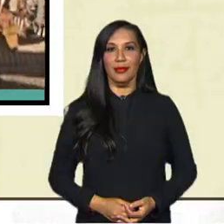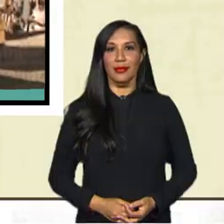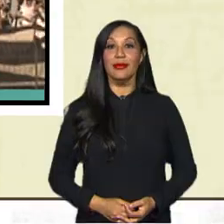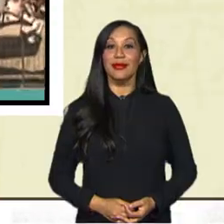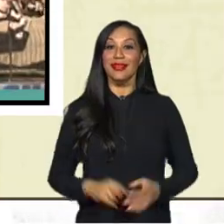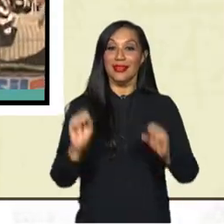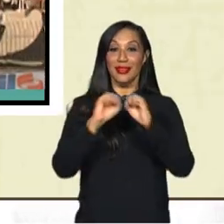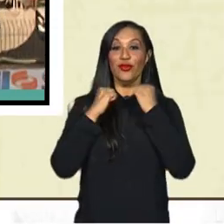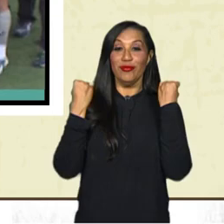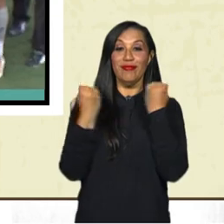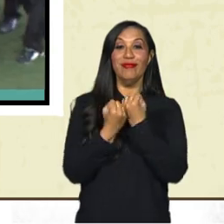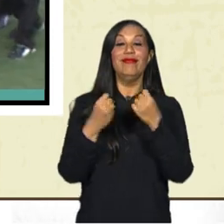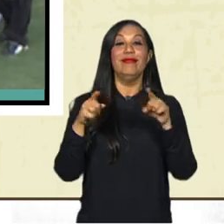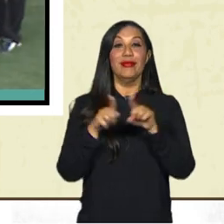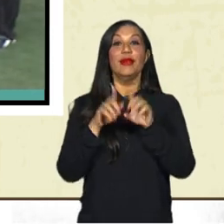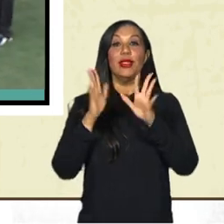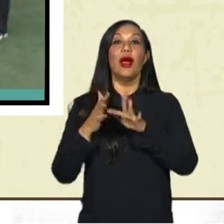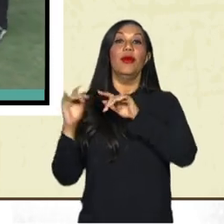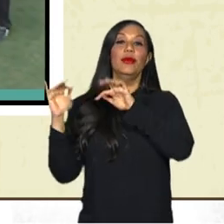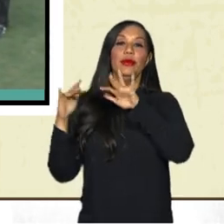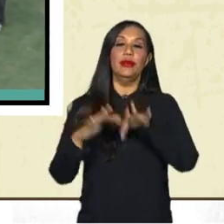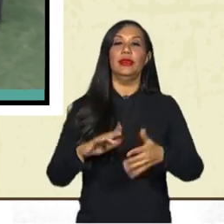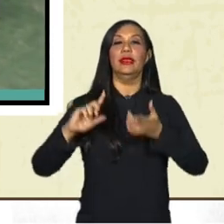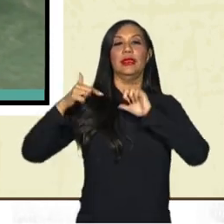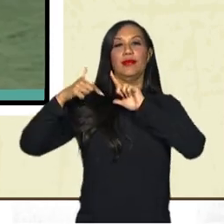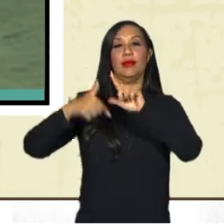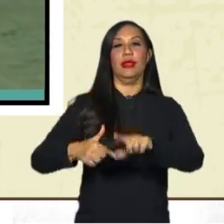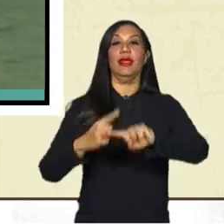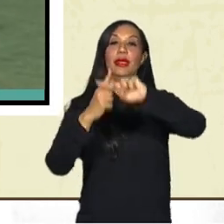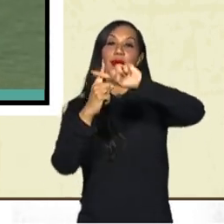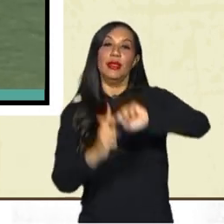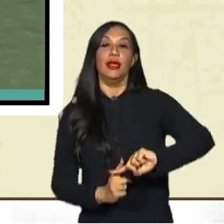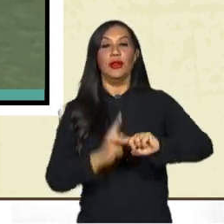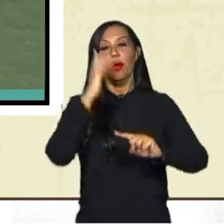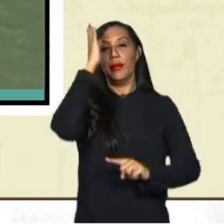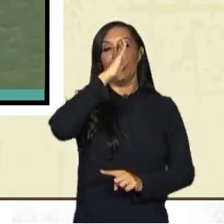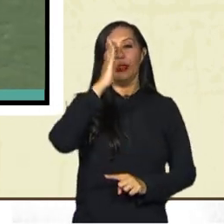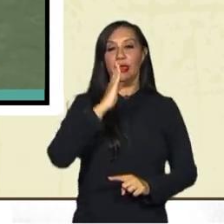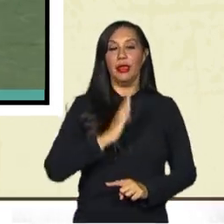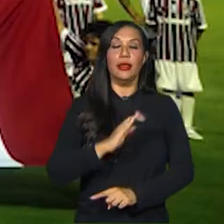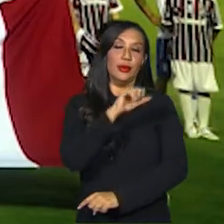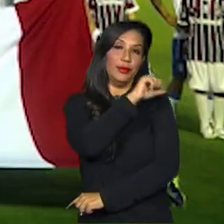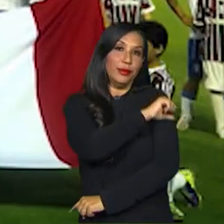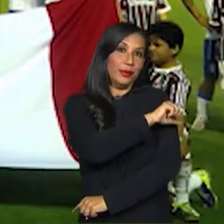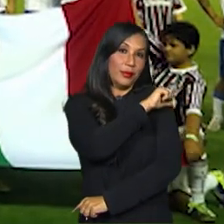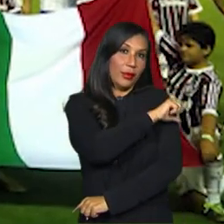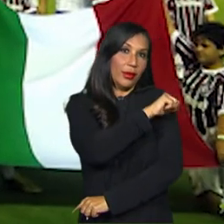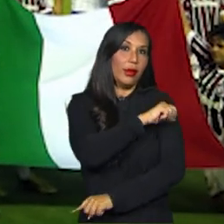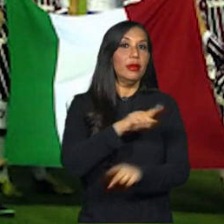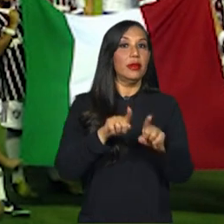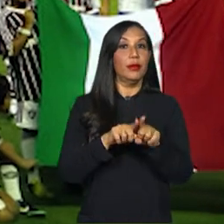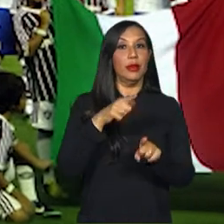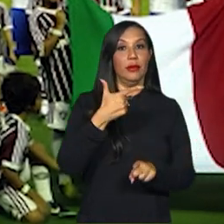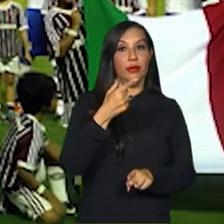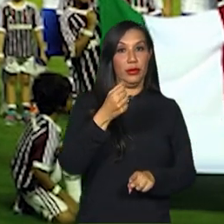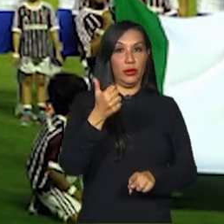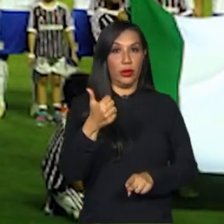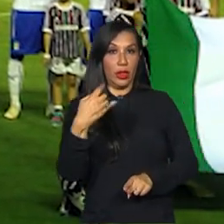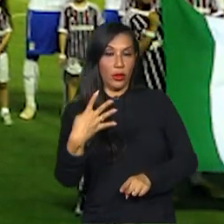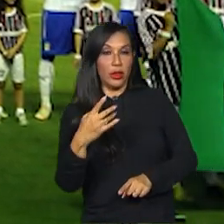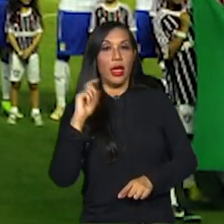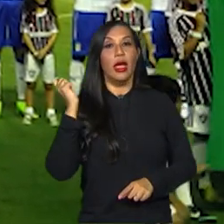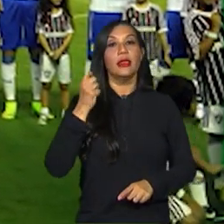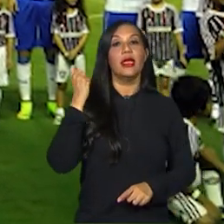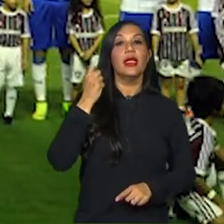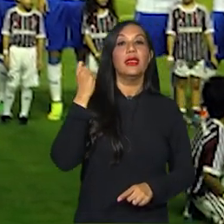O estádio também já abrigou clássicos do Campeonato Brasileiro e Carioca. E em 2014, a